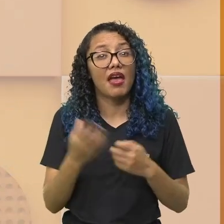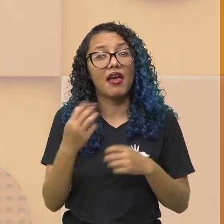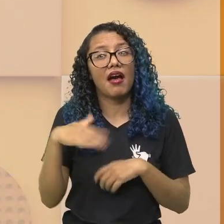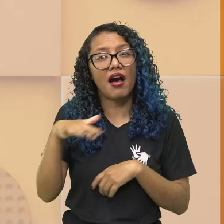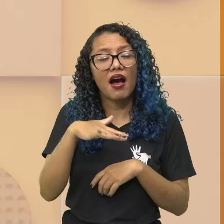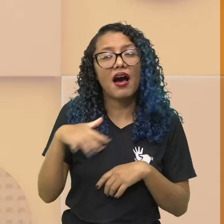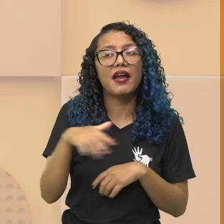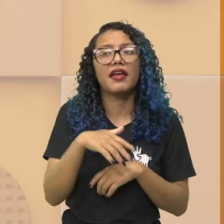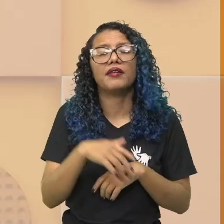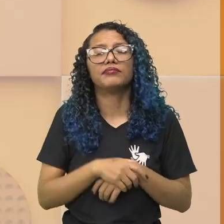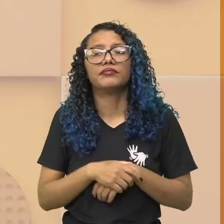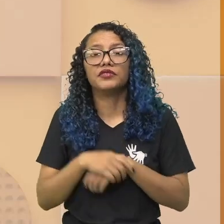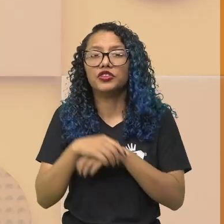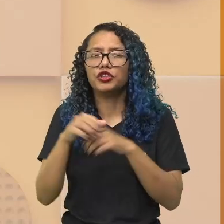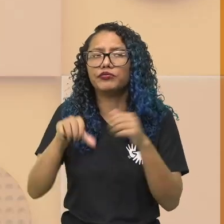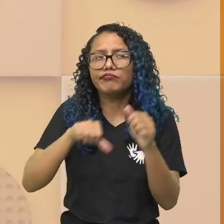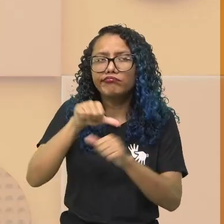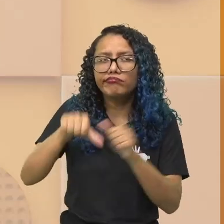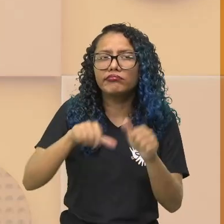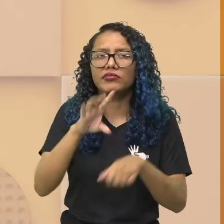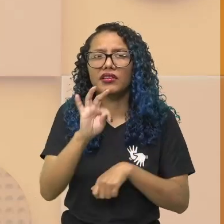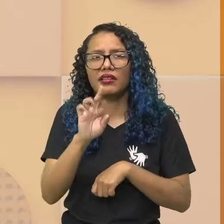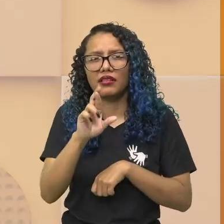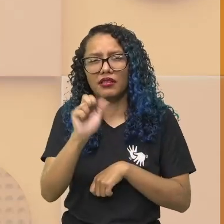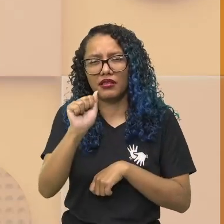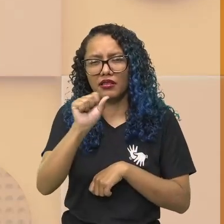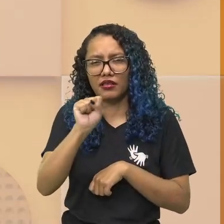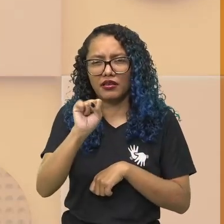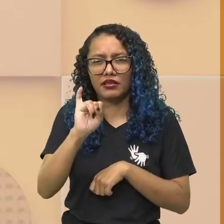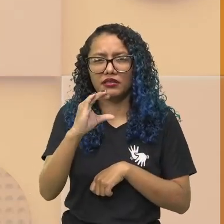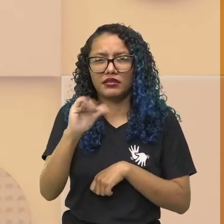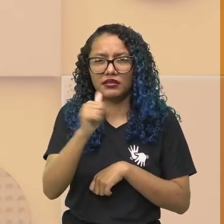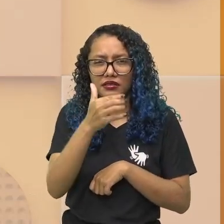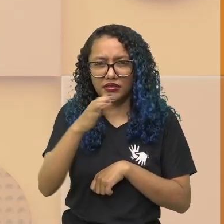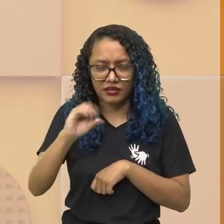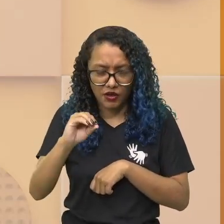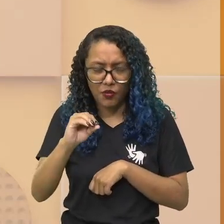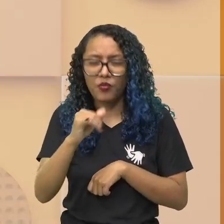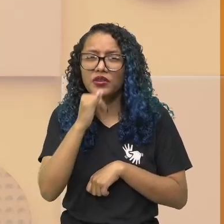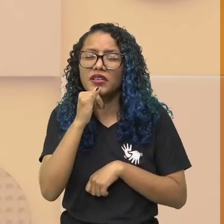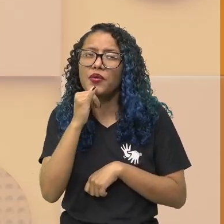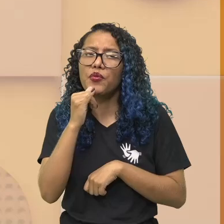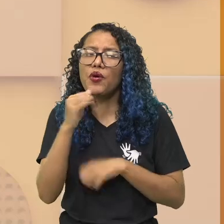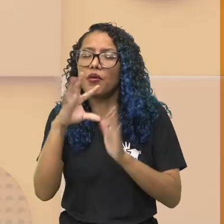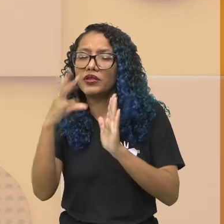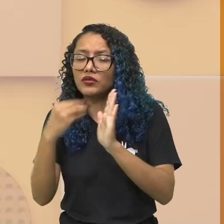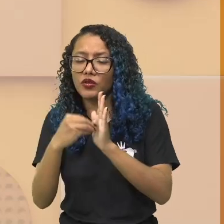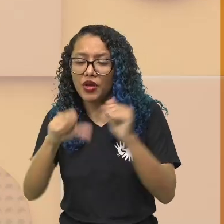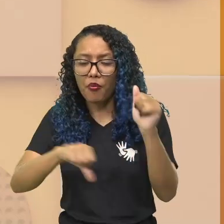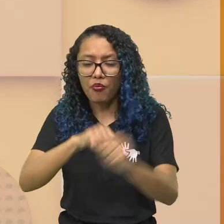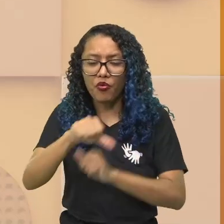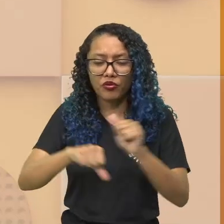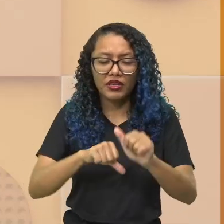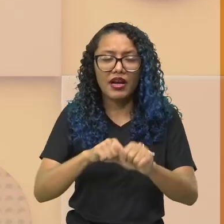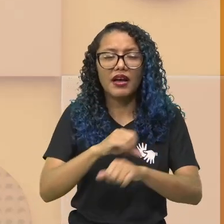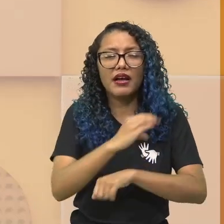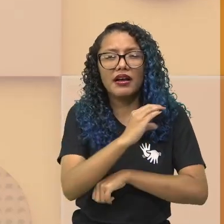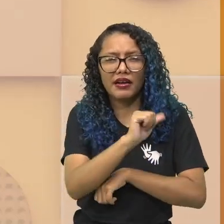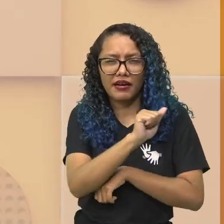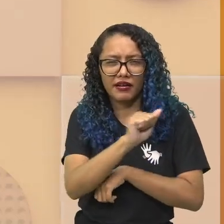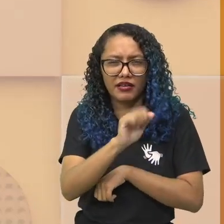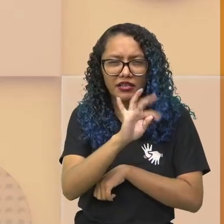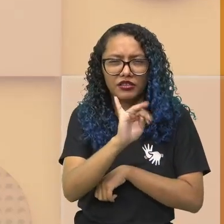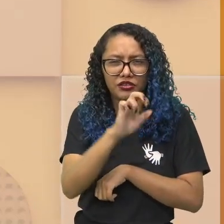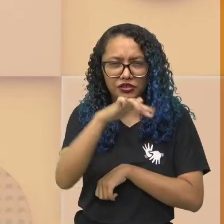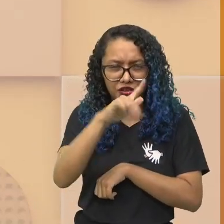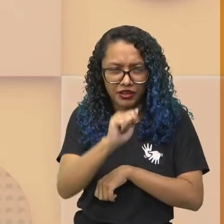inclusive, né, o chamado meio norte, né, transição ali da Amazônia para a Caatinga. Então, gente, aquela imagem que vocês viram